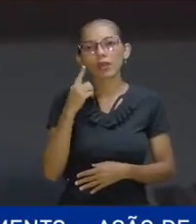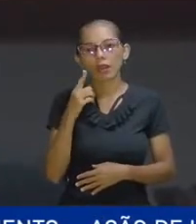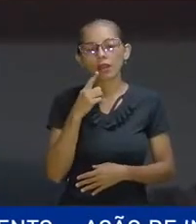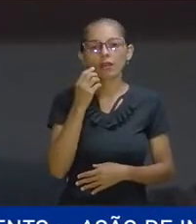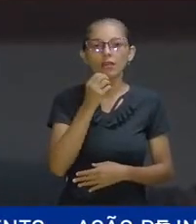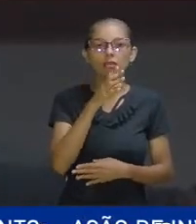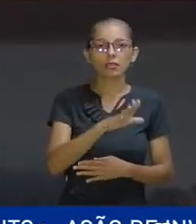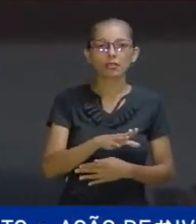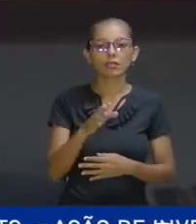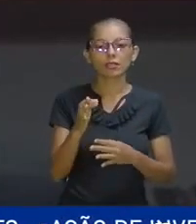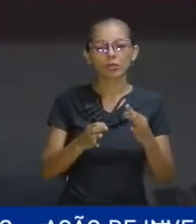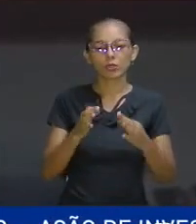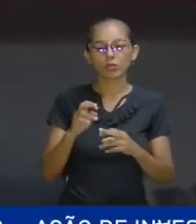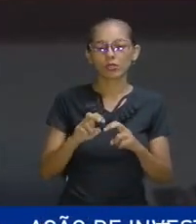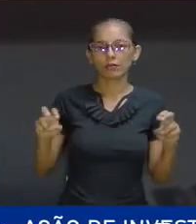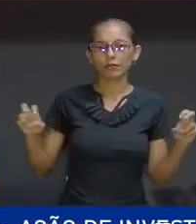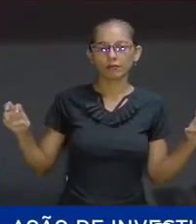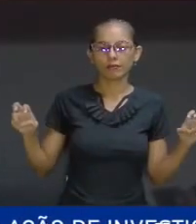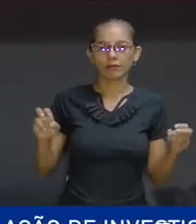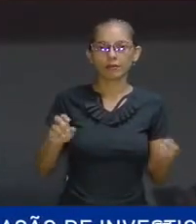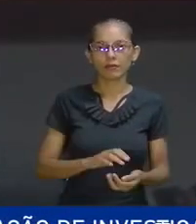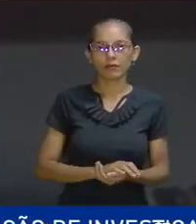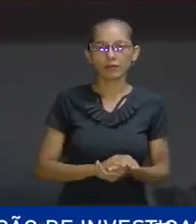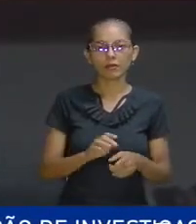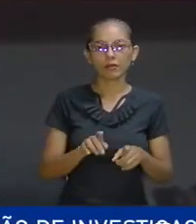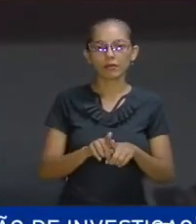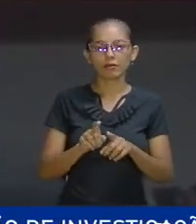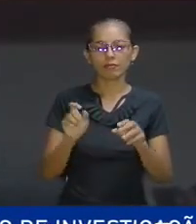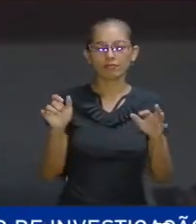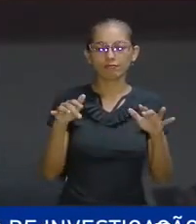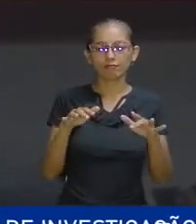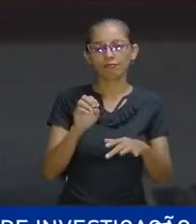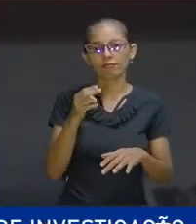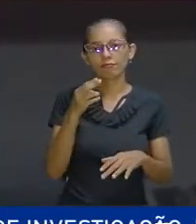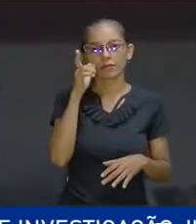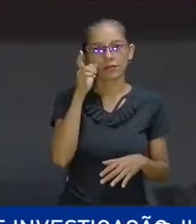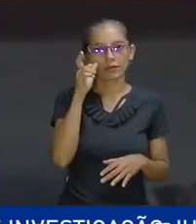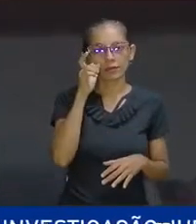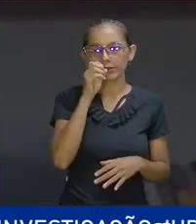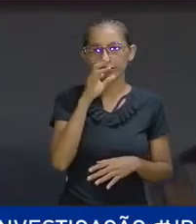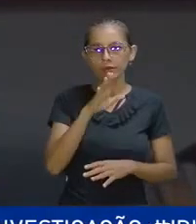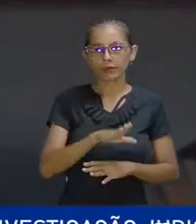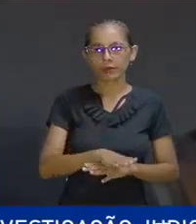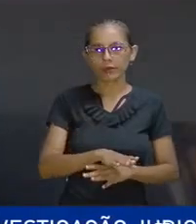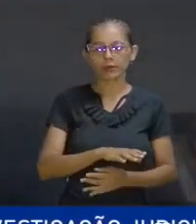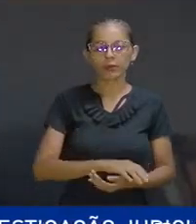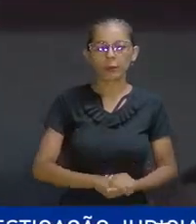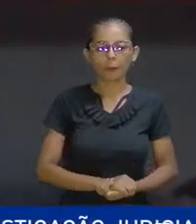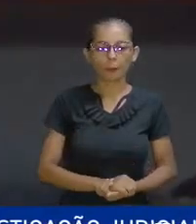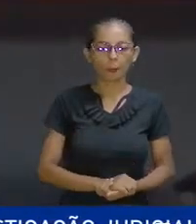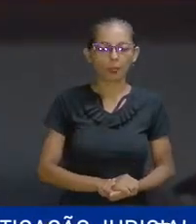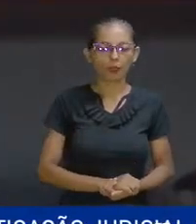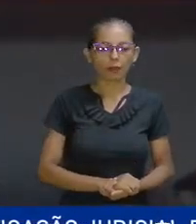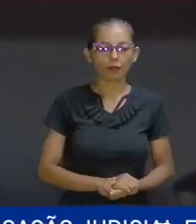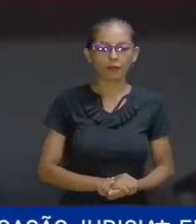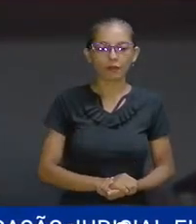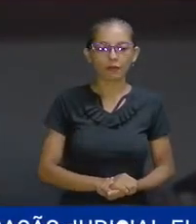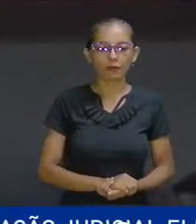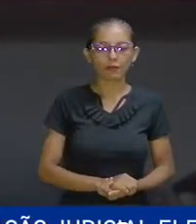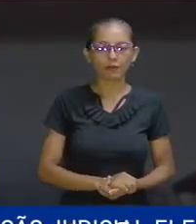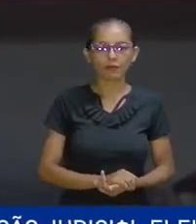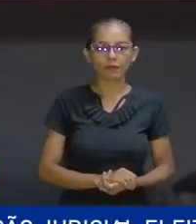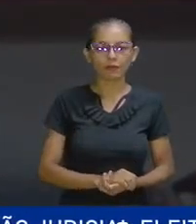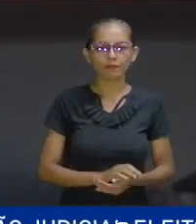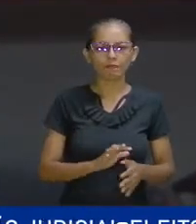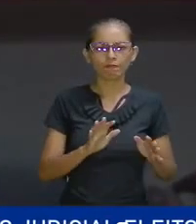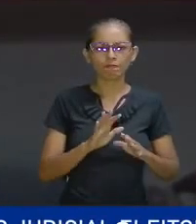acompanham. Senhor presidente, a questão da influência eleitoral por conta